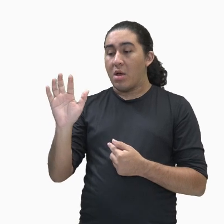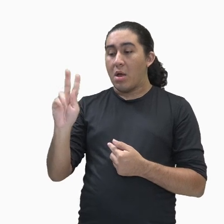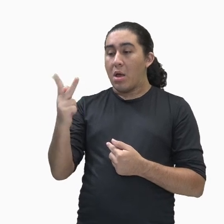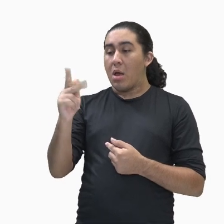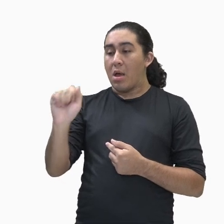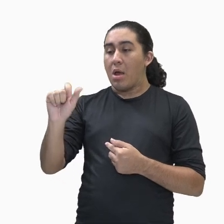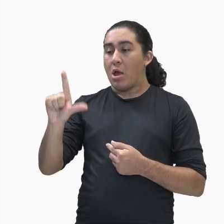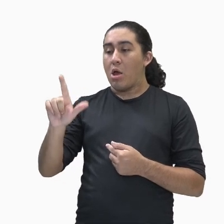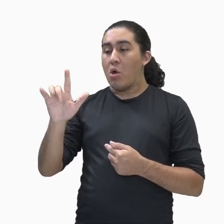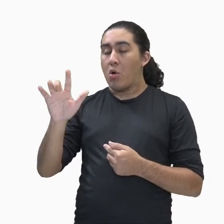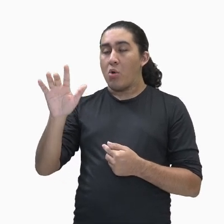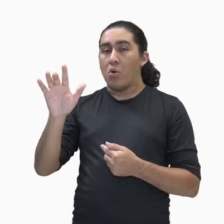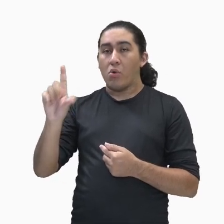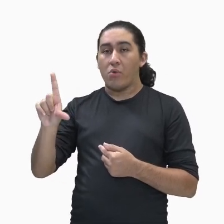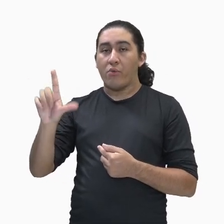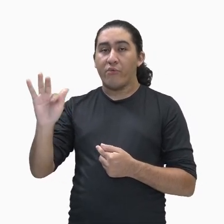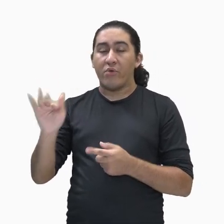stepfather,